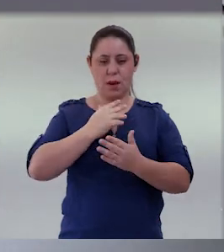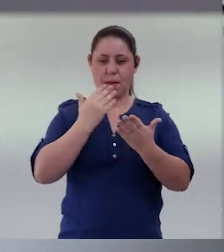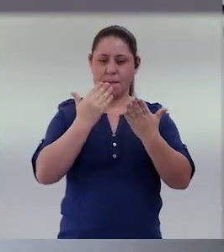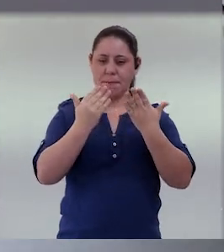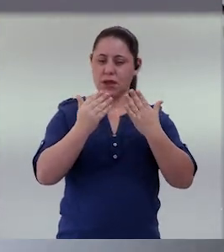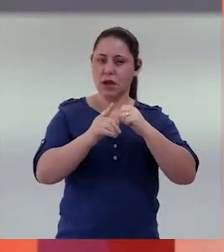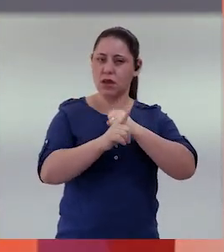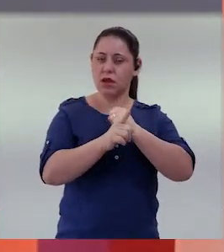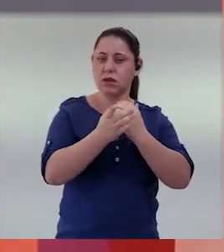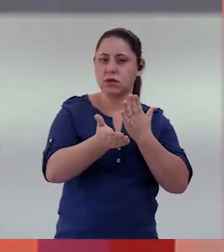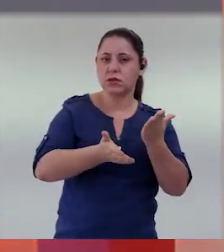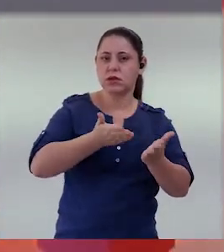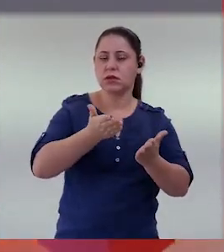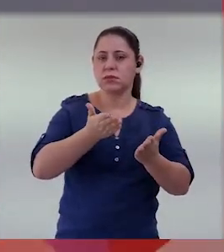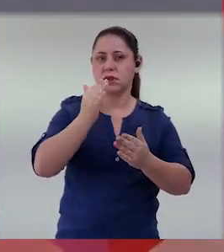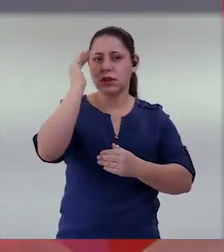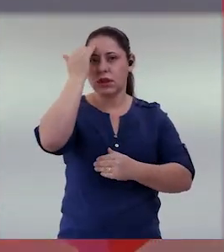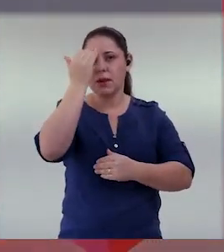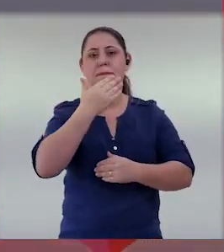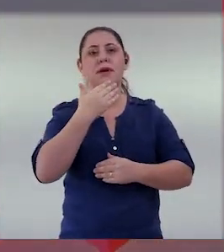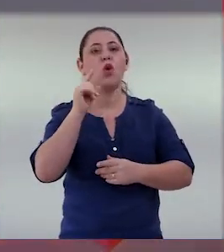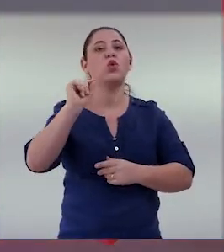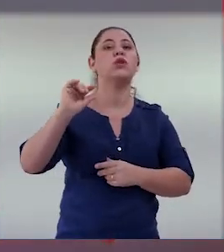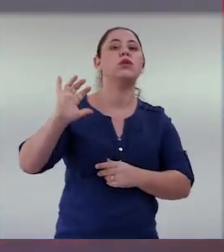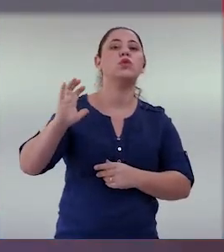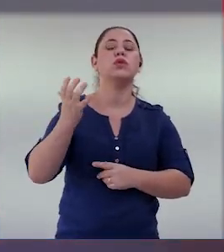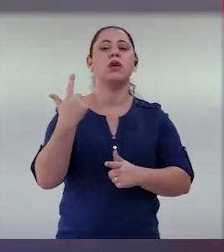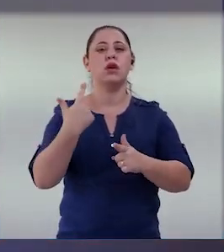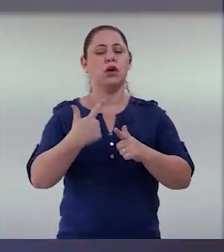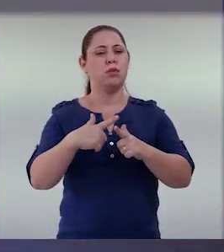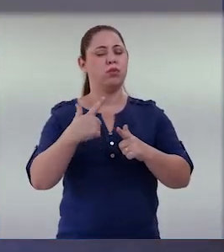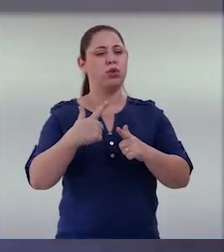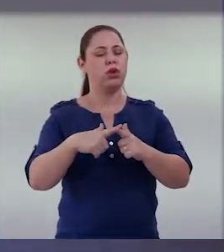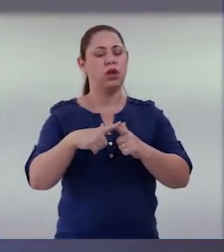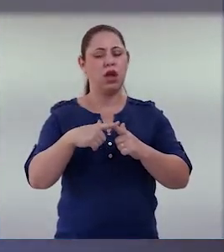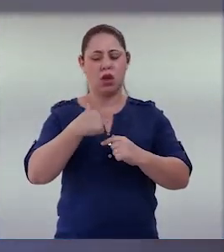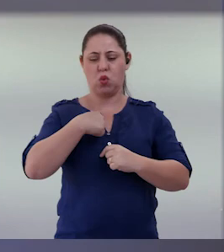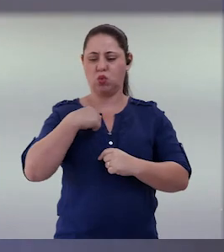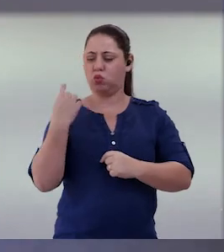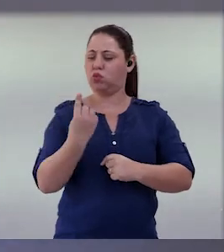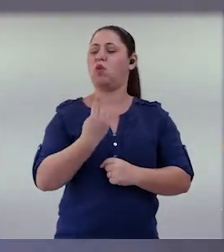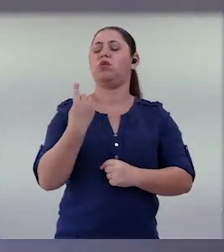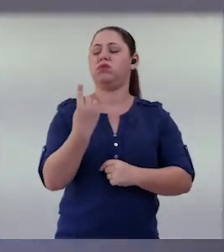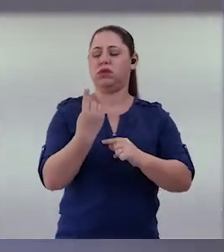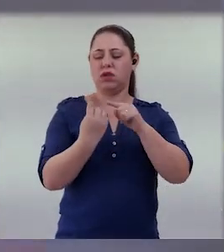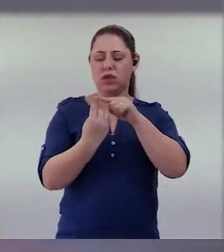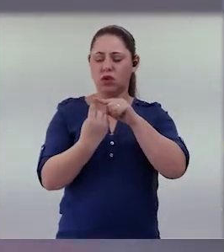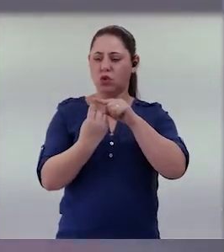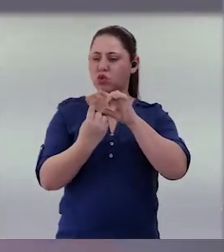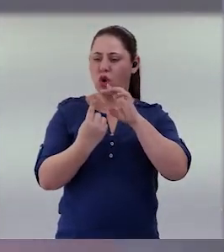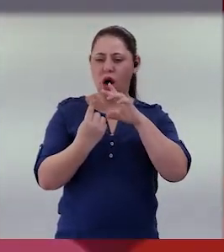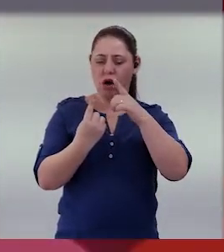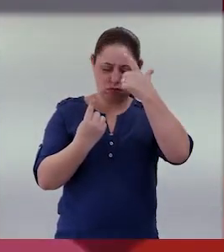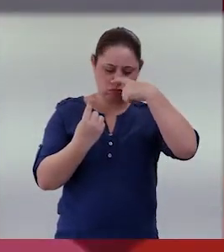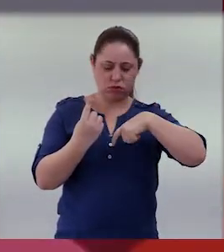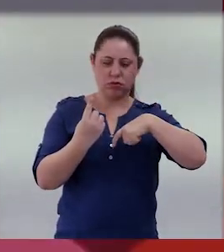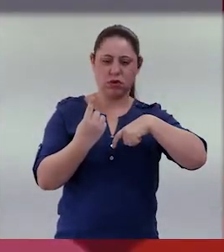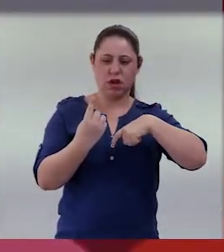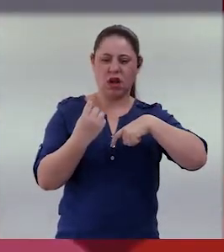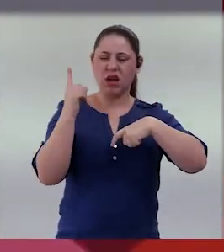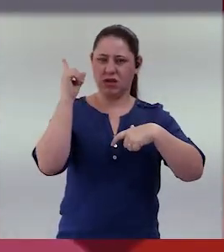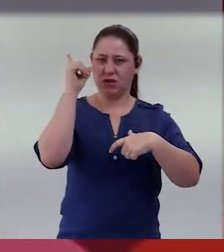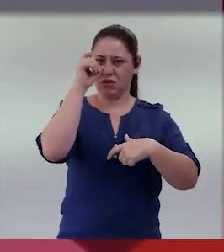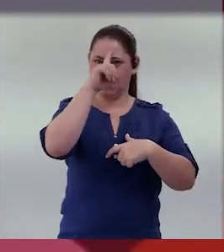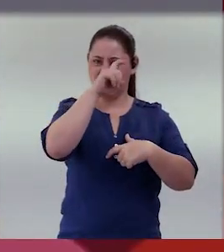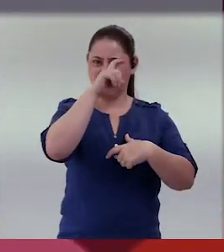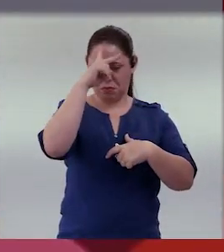uma psicoterapia para entender melhor o que está acontecendo, por que que a minha companhia, só